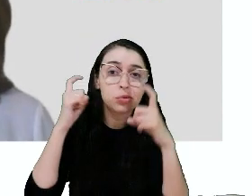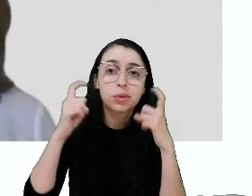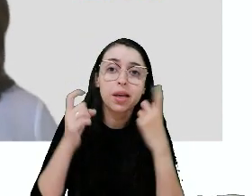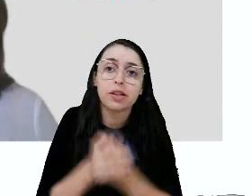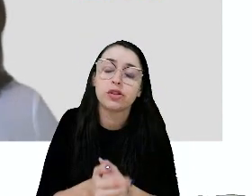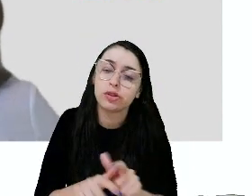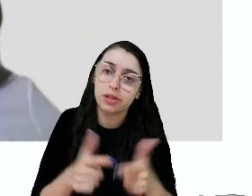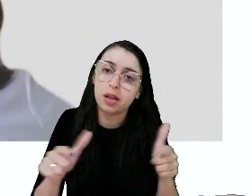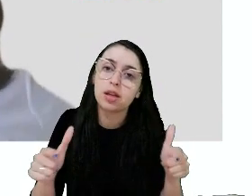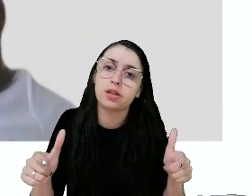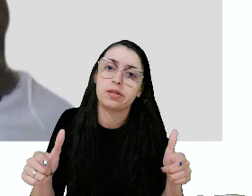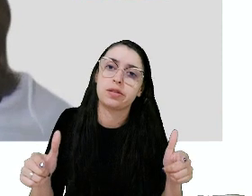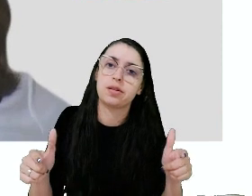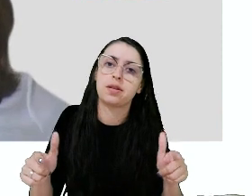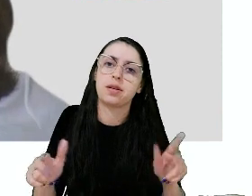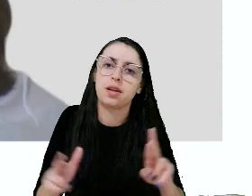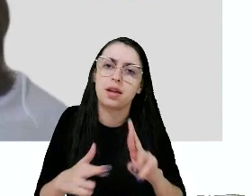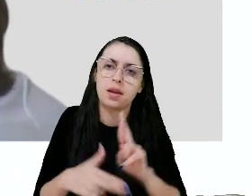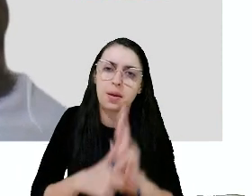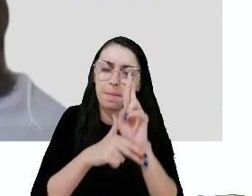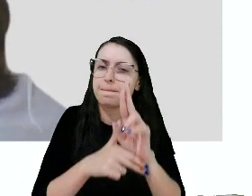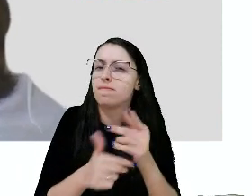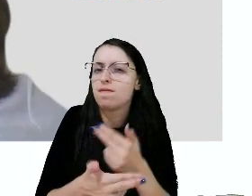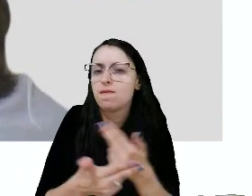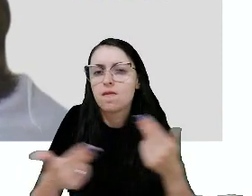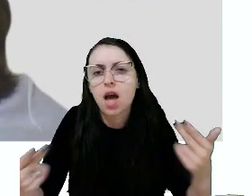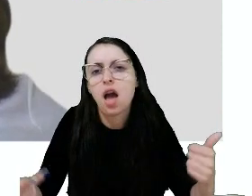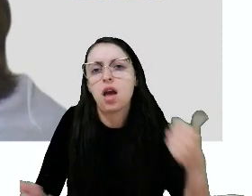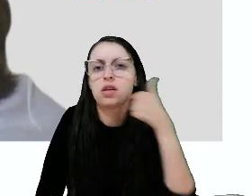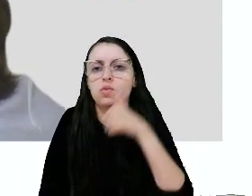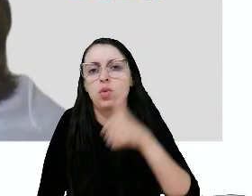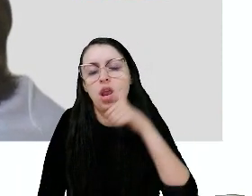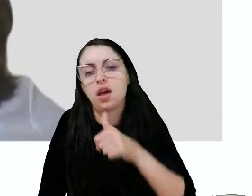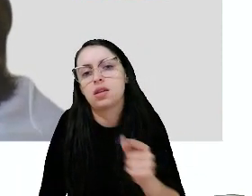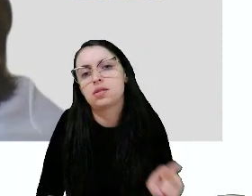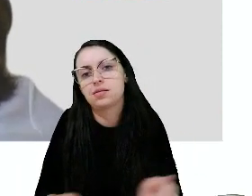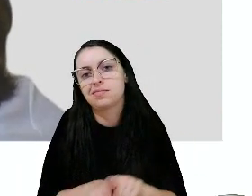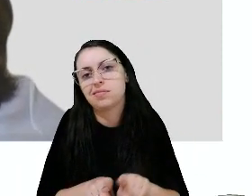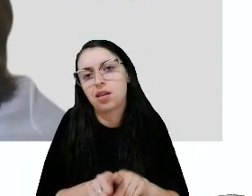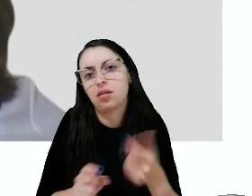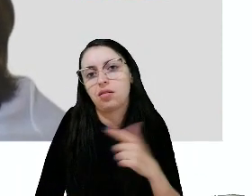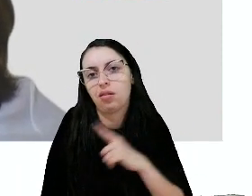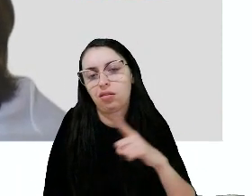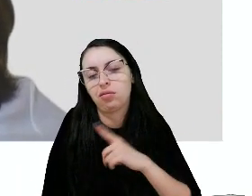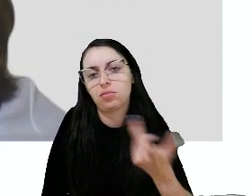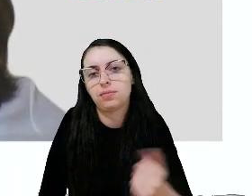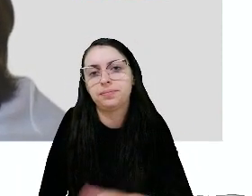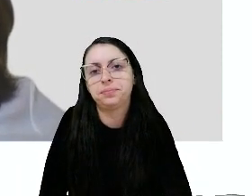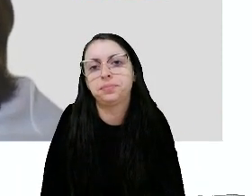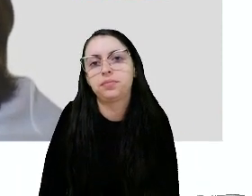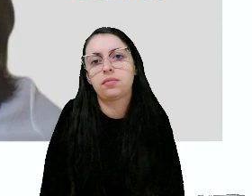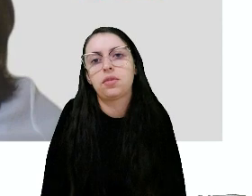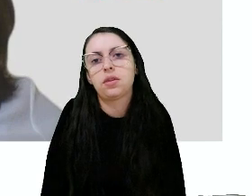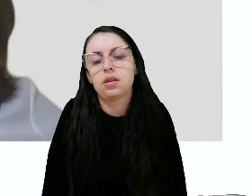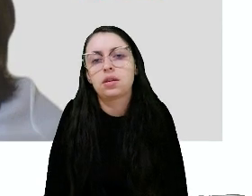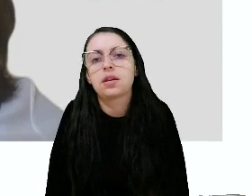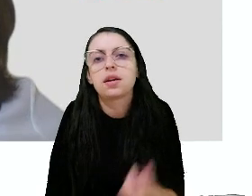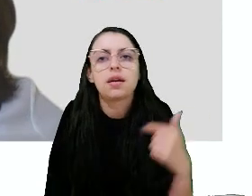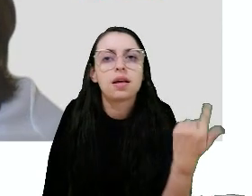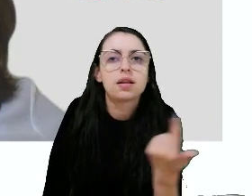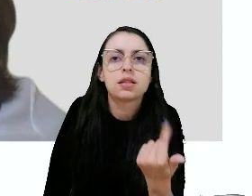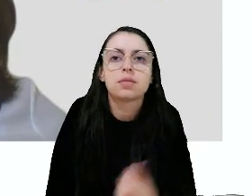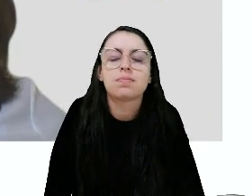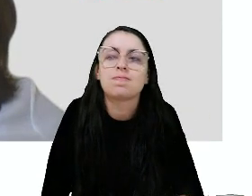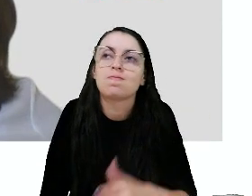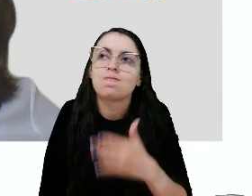dificuldades tão grandes que representam dificuldades de milhares de mulheres brasileiras, não é? Então, elas são as